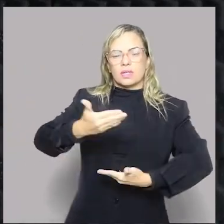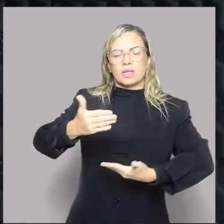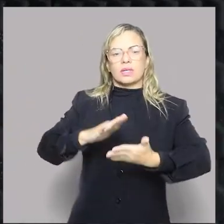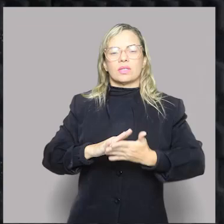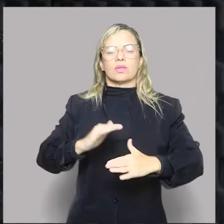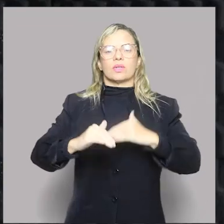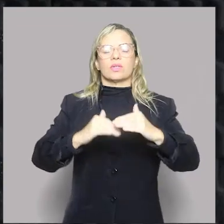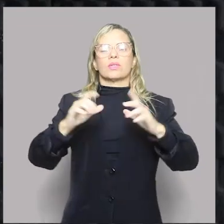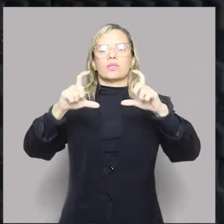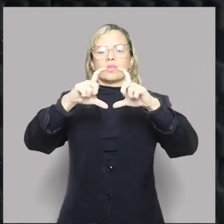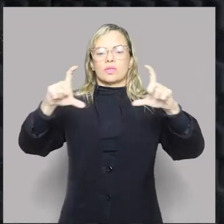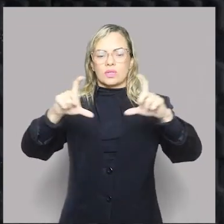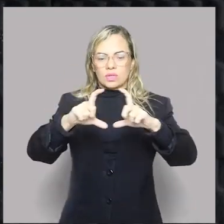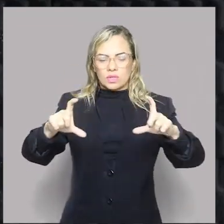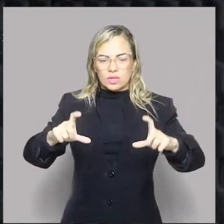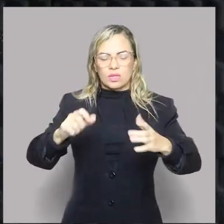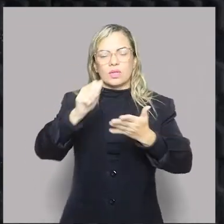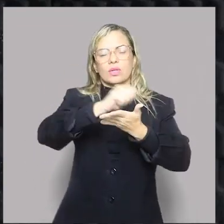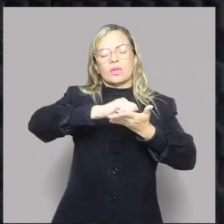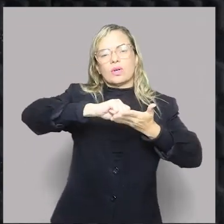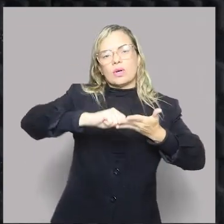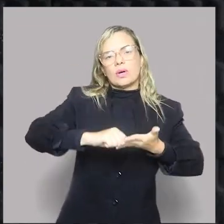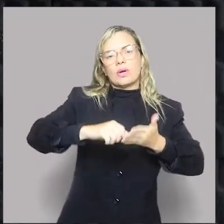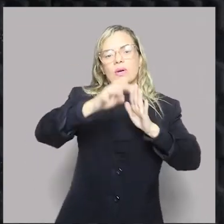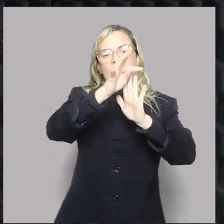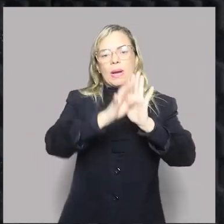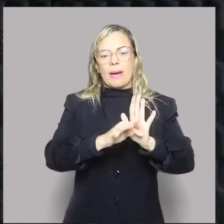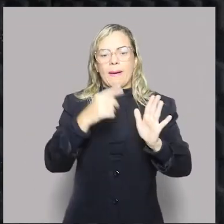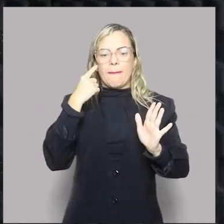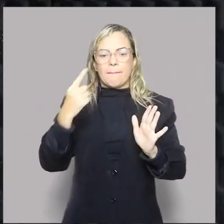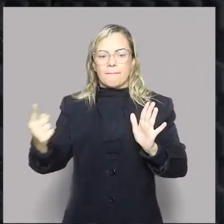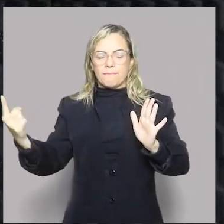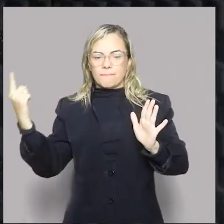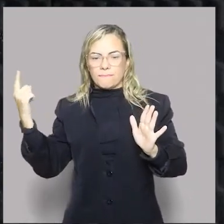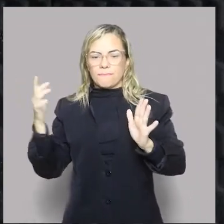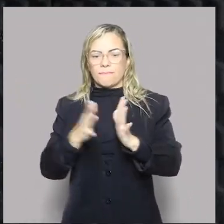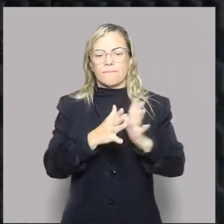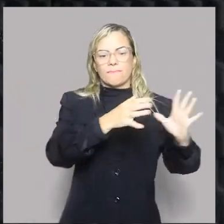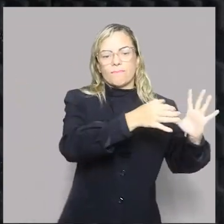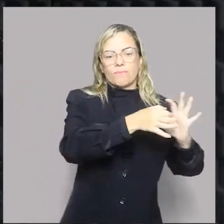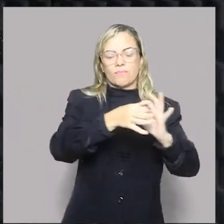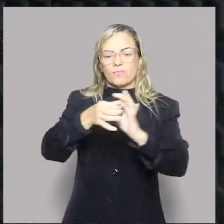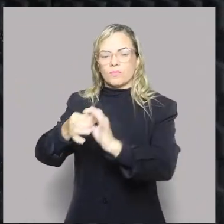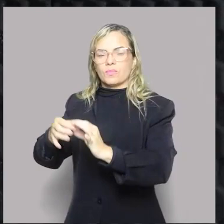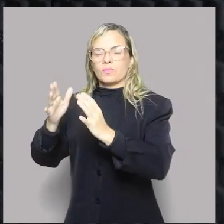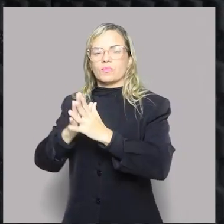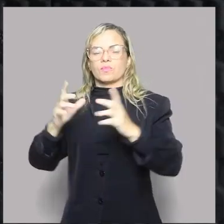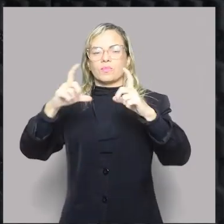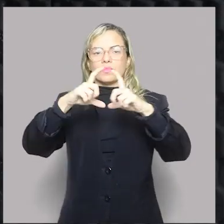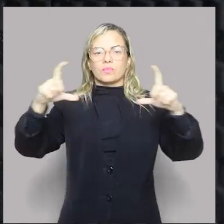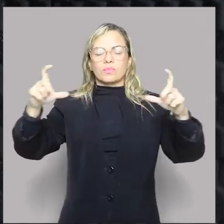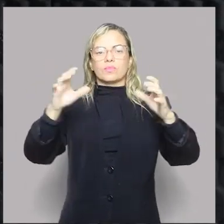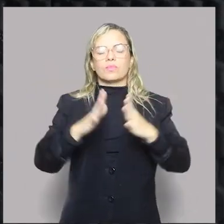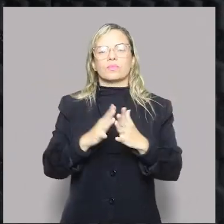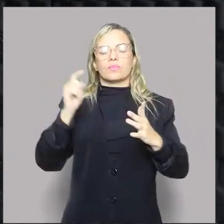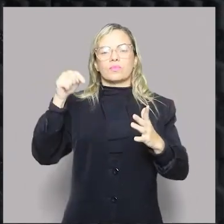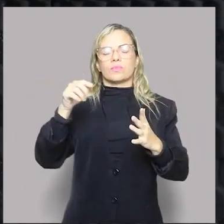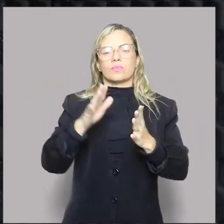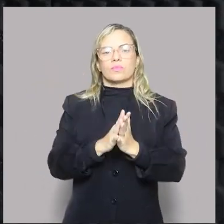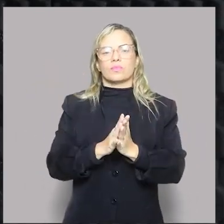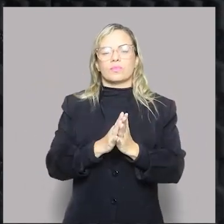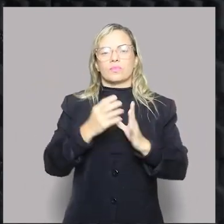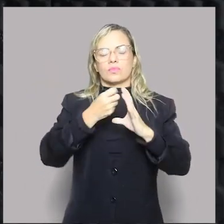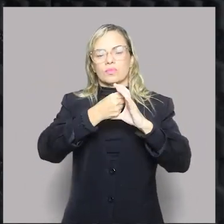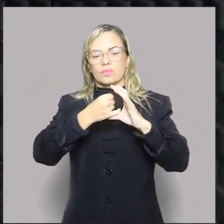prioridade, mesmo que ele trace aqui a primeira questão, mas a gente precisa entender que ele é uma continuação da